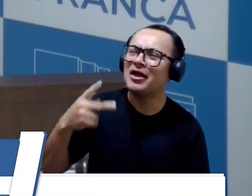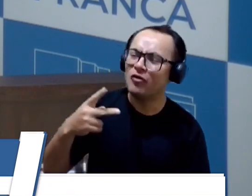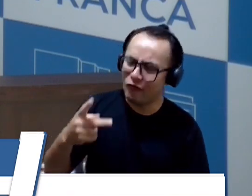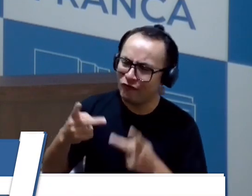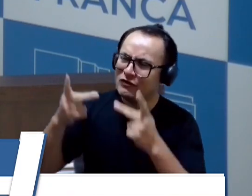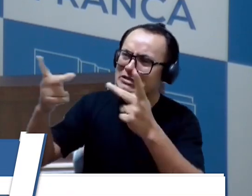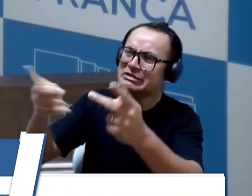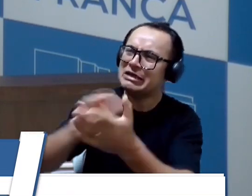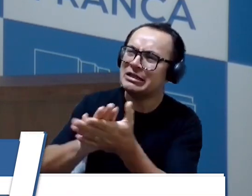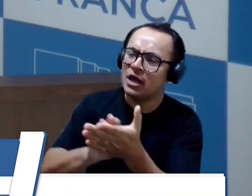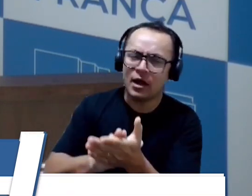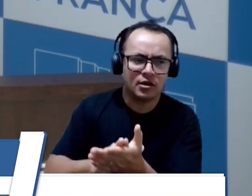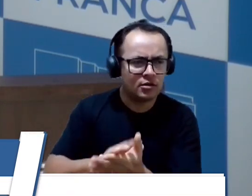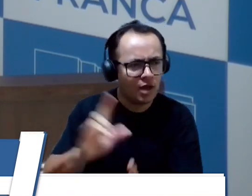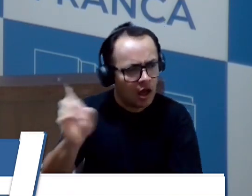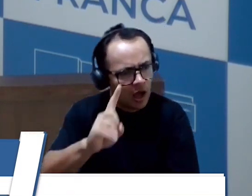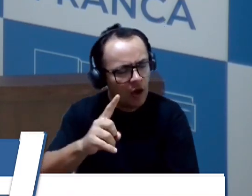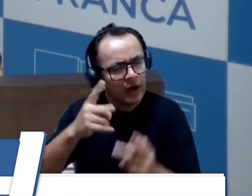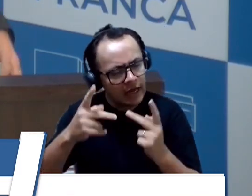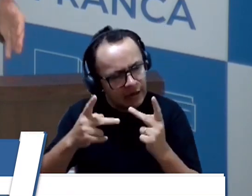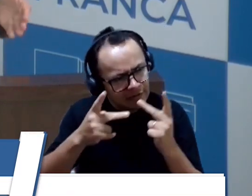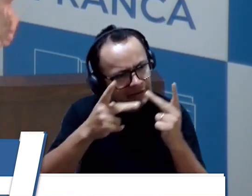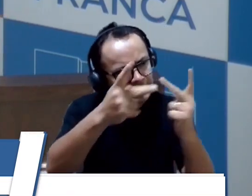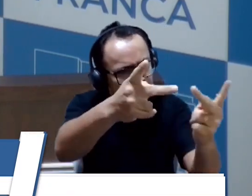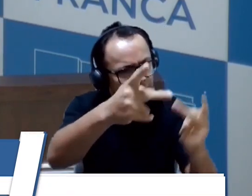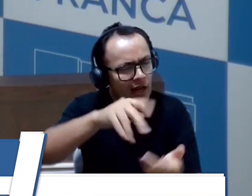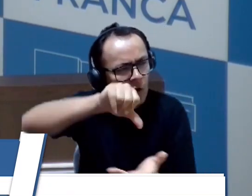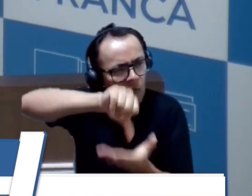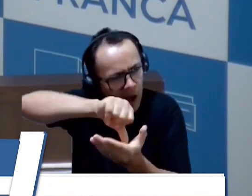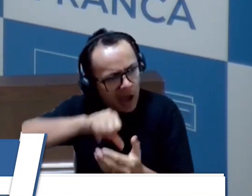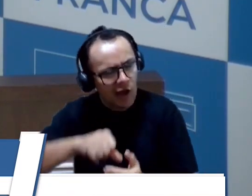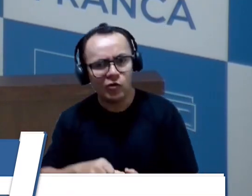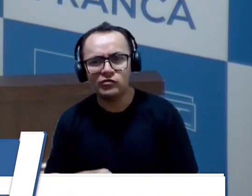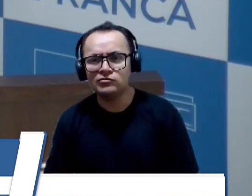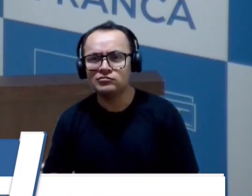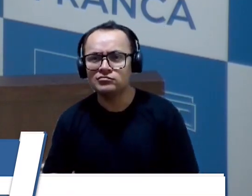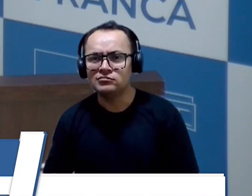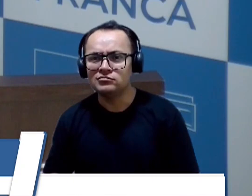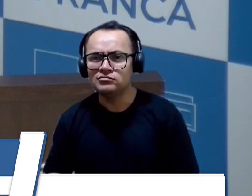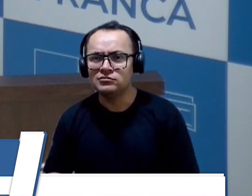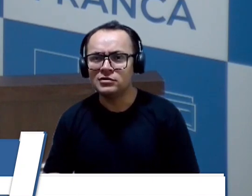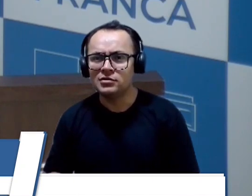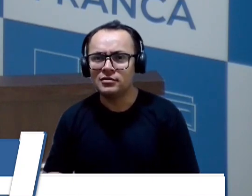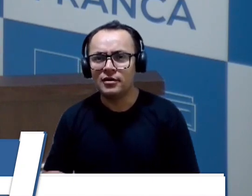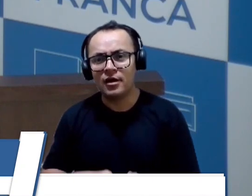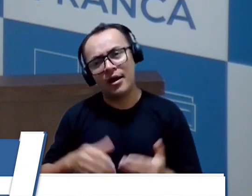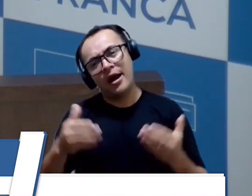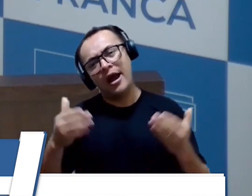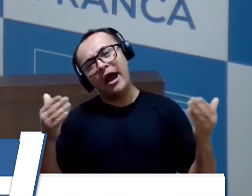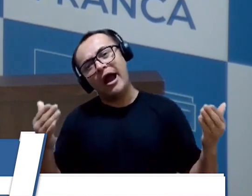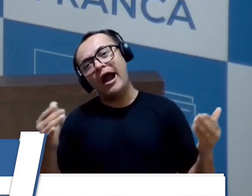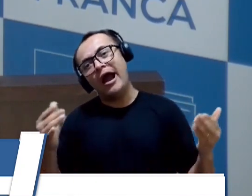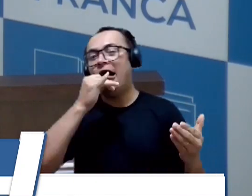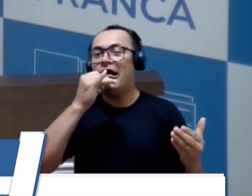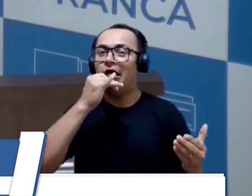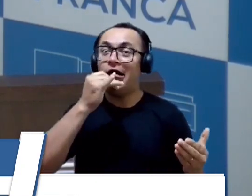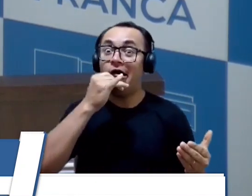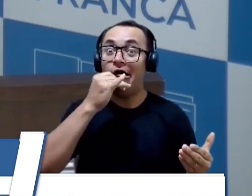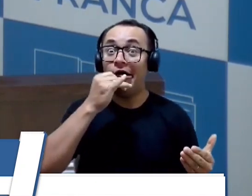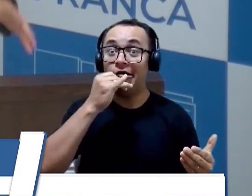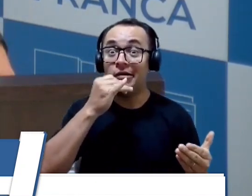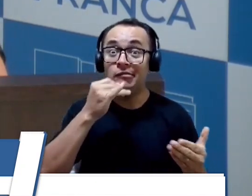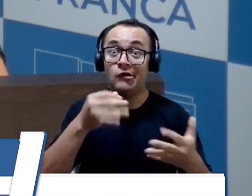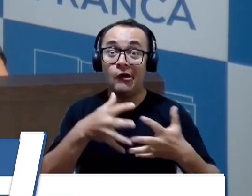sim. Ele vai lá no bairro. A não ser que a gente colocasse um alto-falante ou andasse num trio elétrico. Ó,